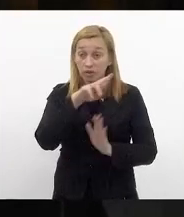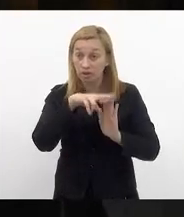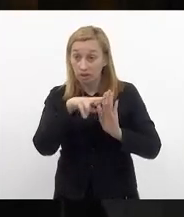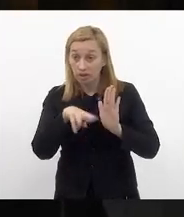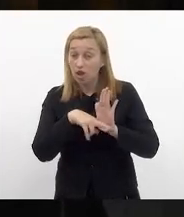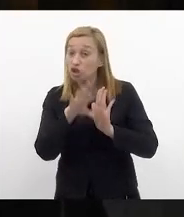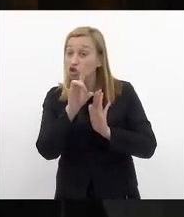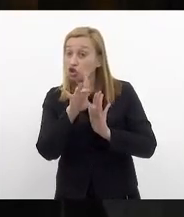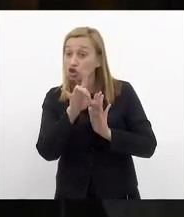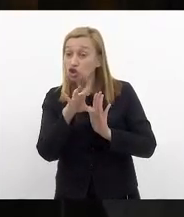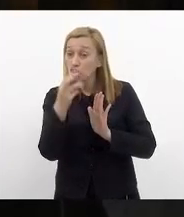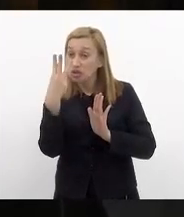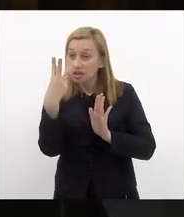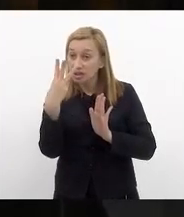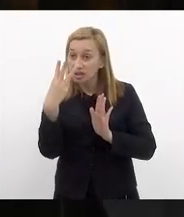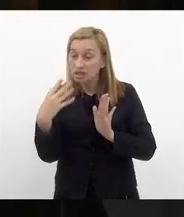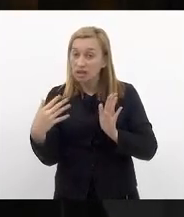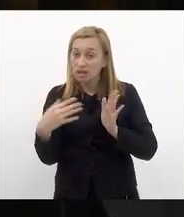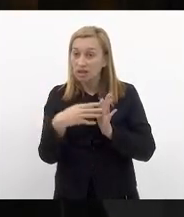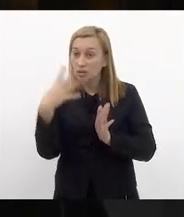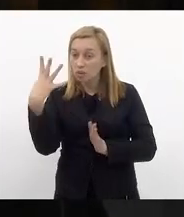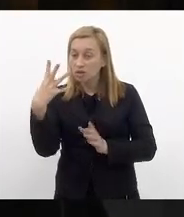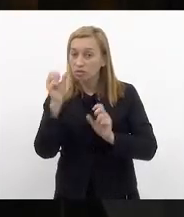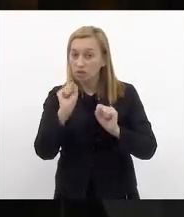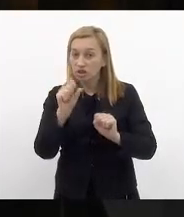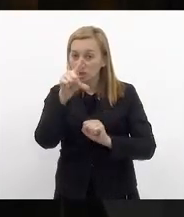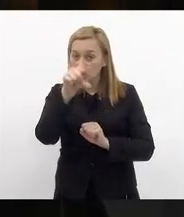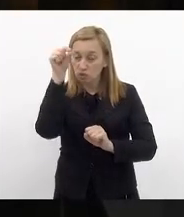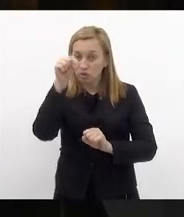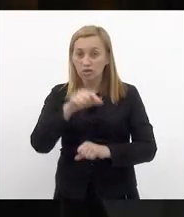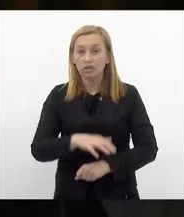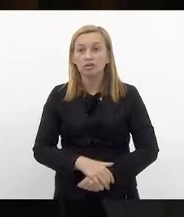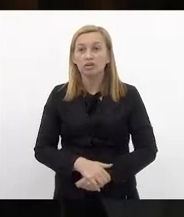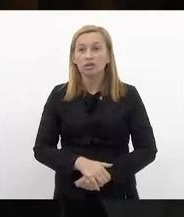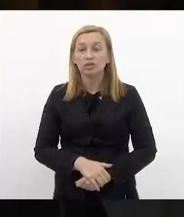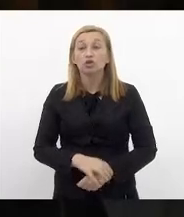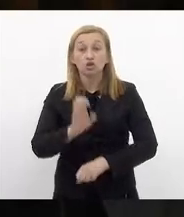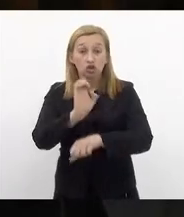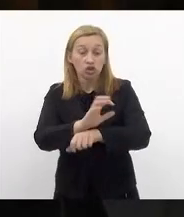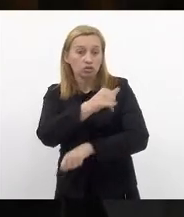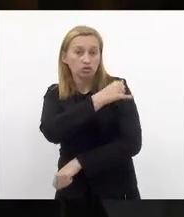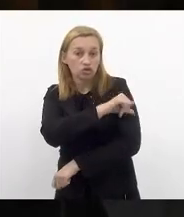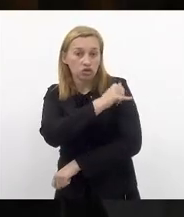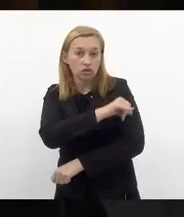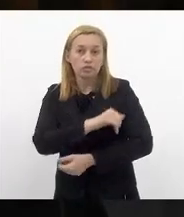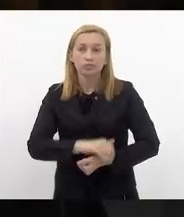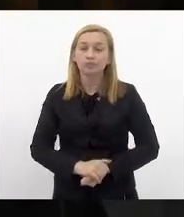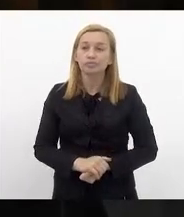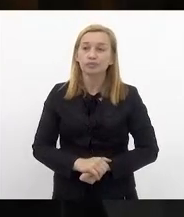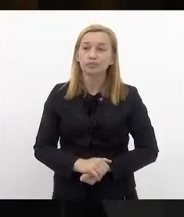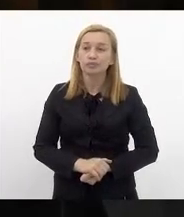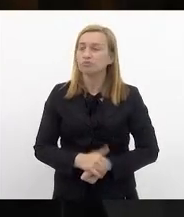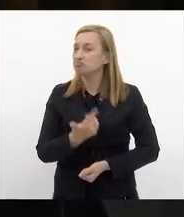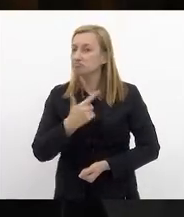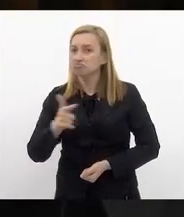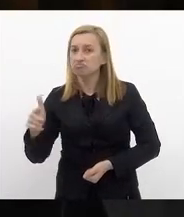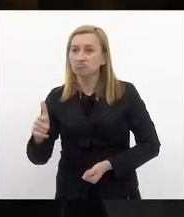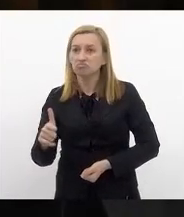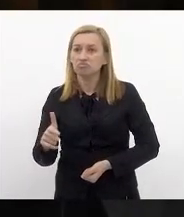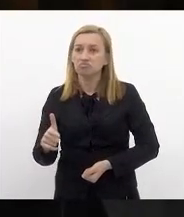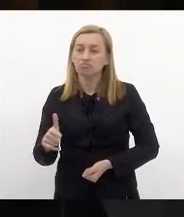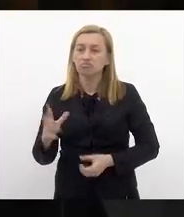somente 3 entre 4 medidas precisavam ser tomadas. O Estado do Rio de Janeiro já não tem mais